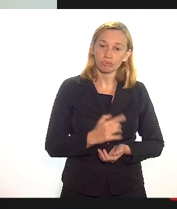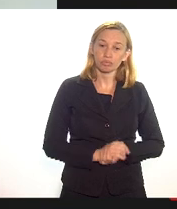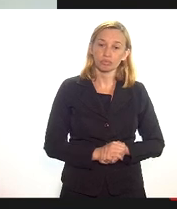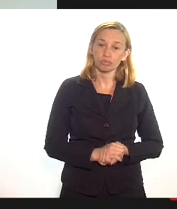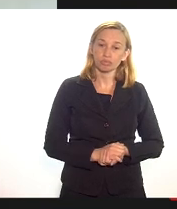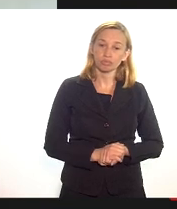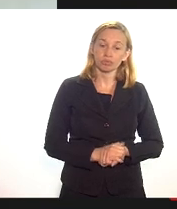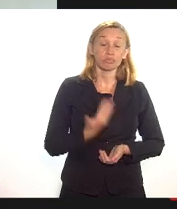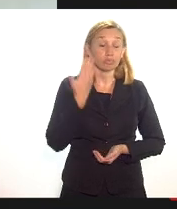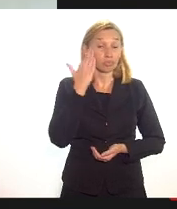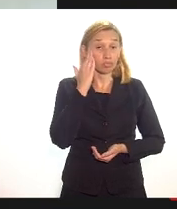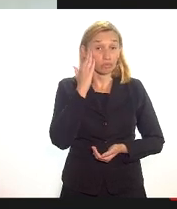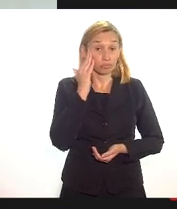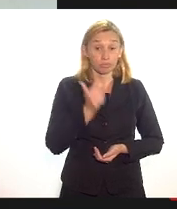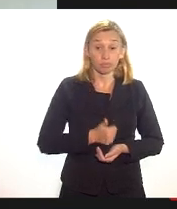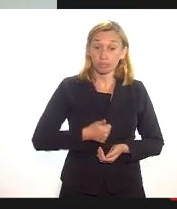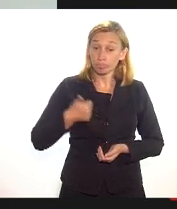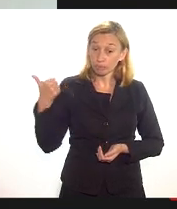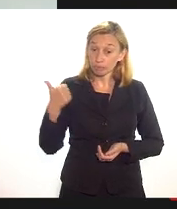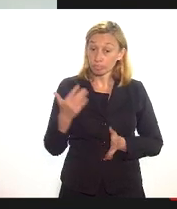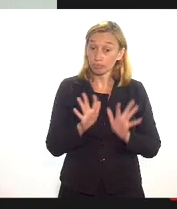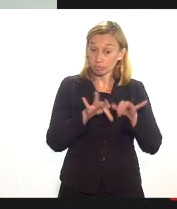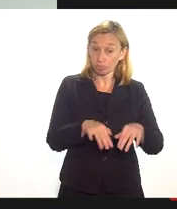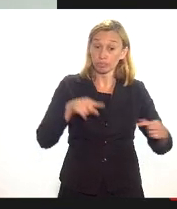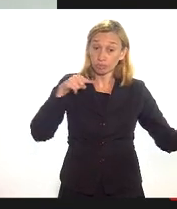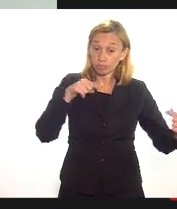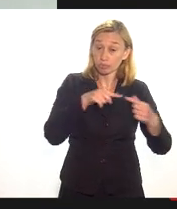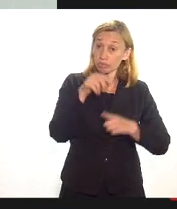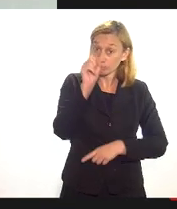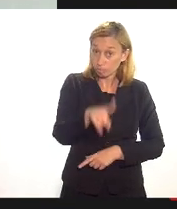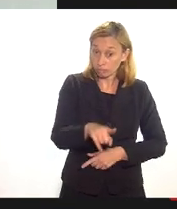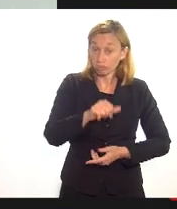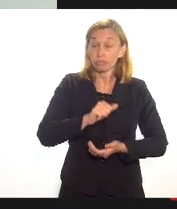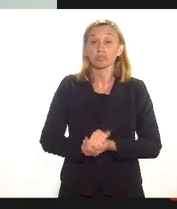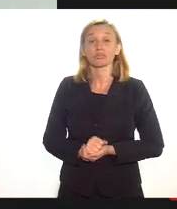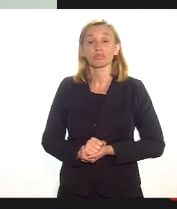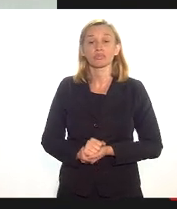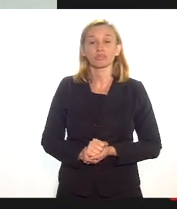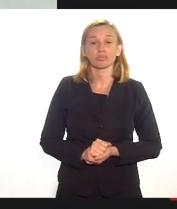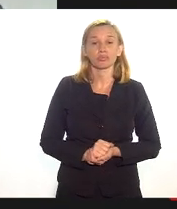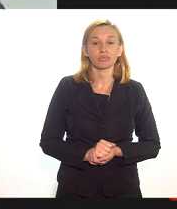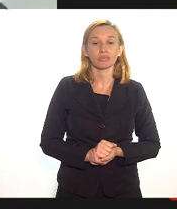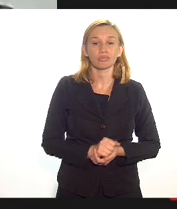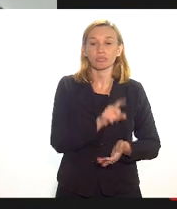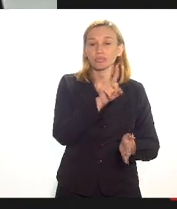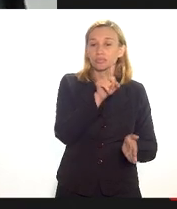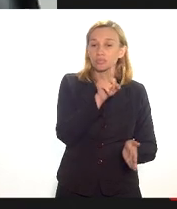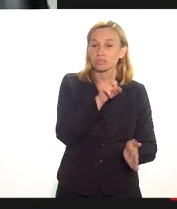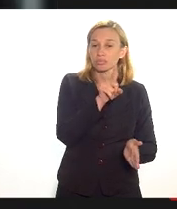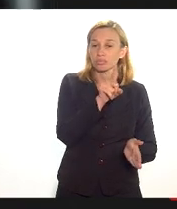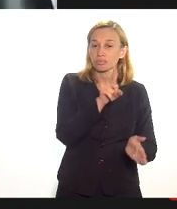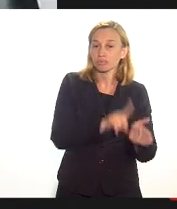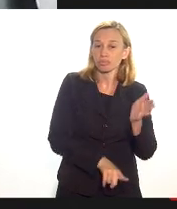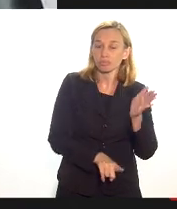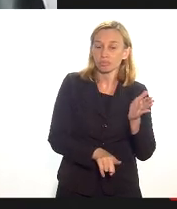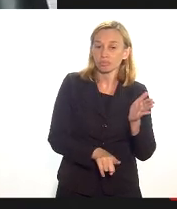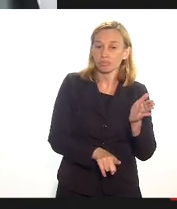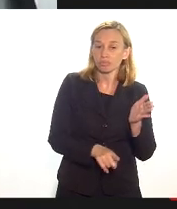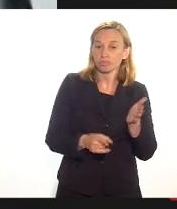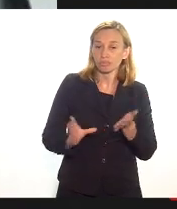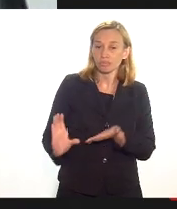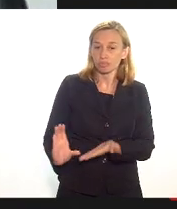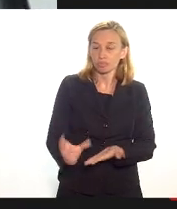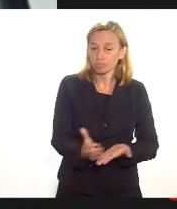a compreender ao final, e o objetivo nosso é esse, é claro, a queda da arrecadação dos